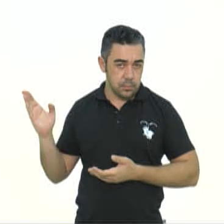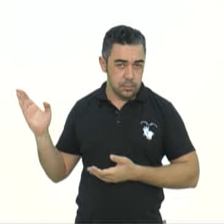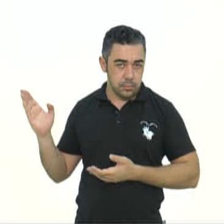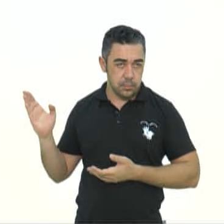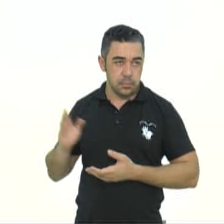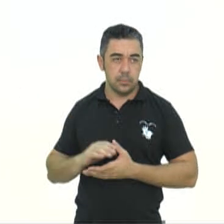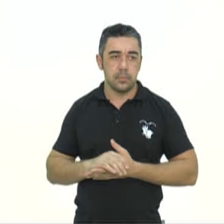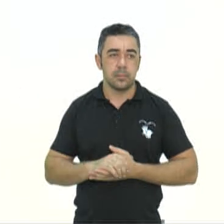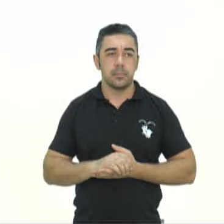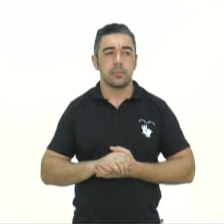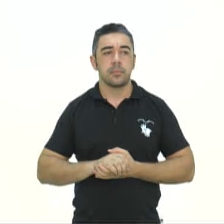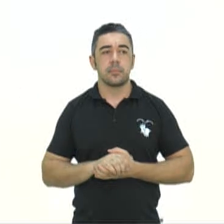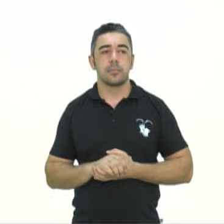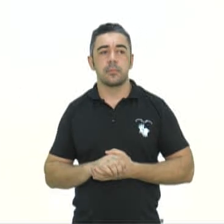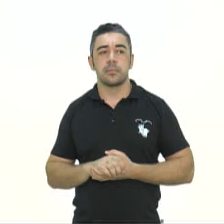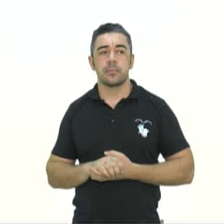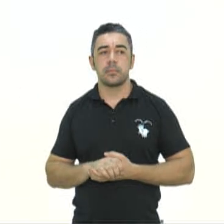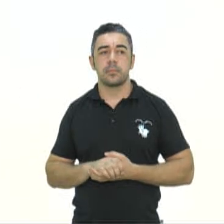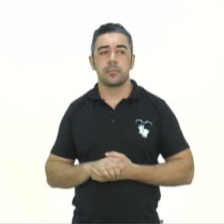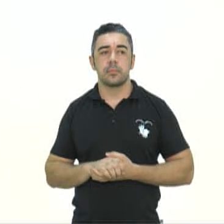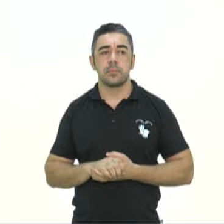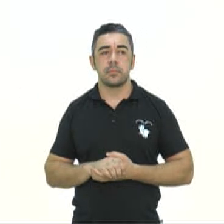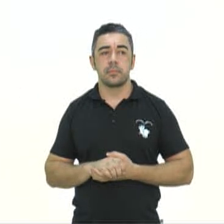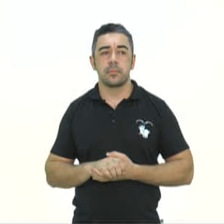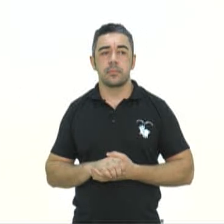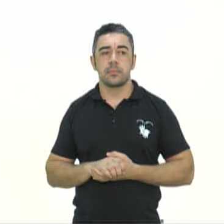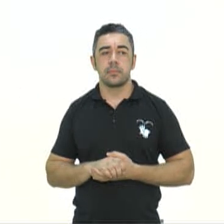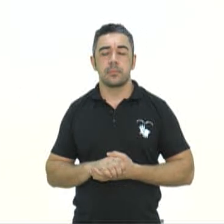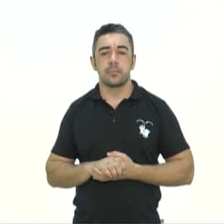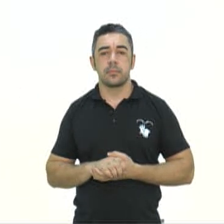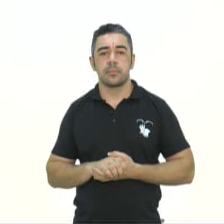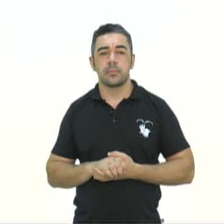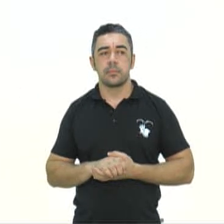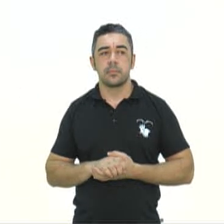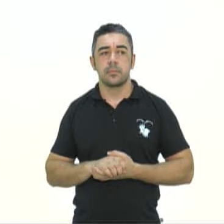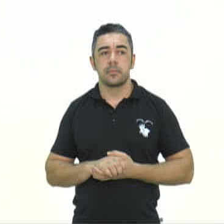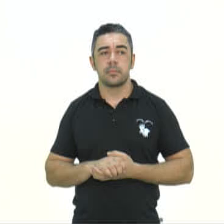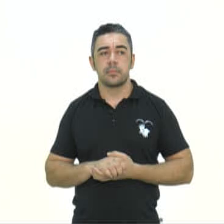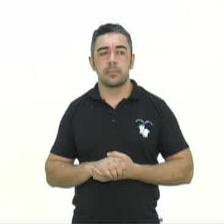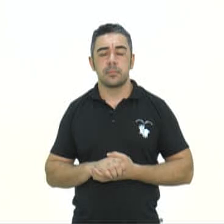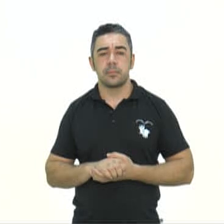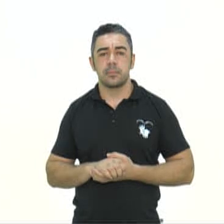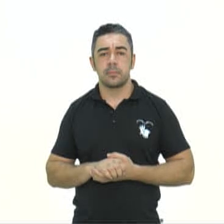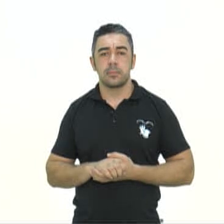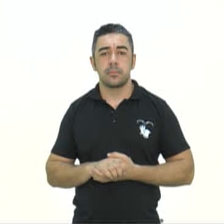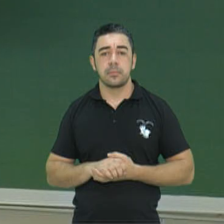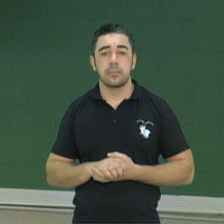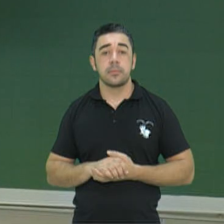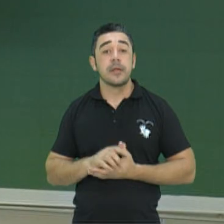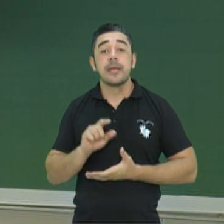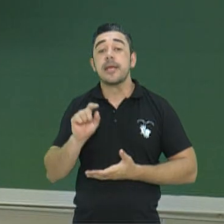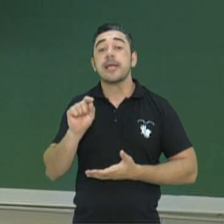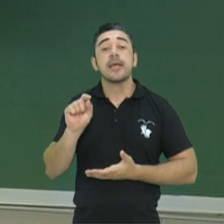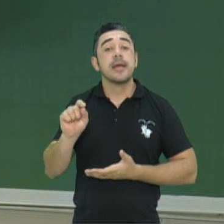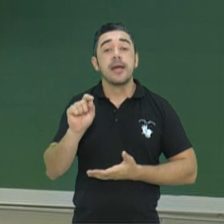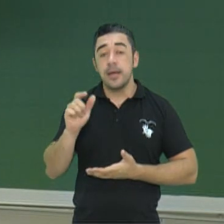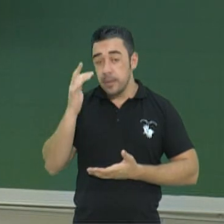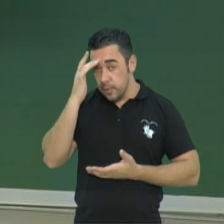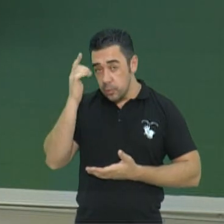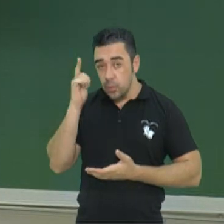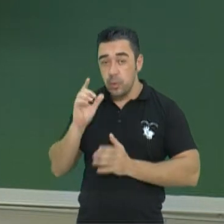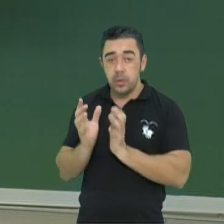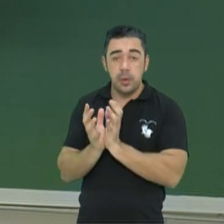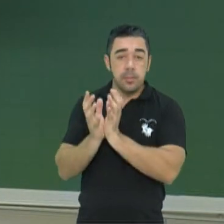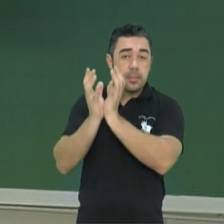Nobel de Literatura e sua obra mais popular é 100 anos de soledad. Quem ganhou este